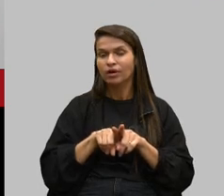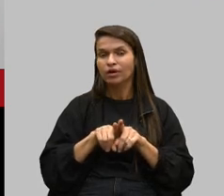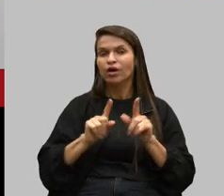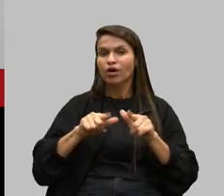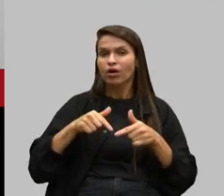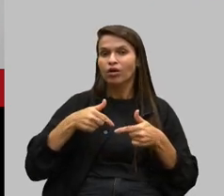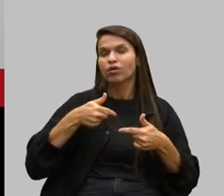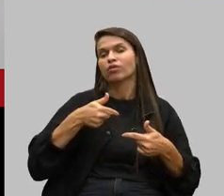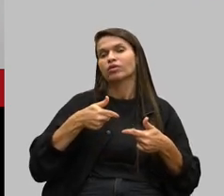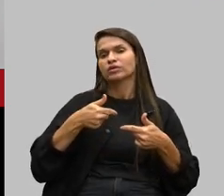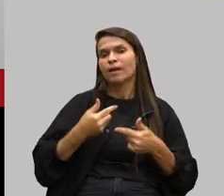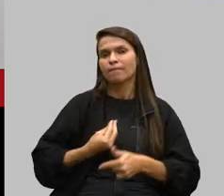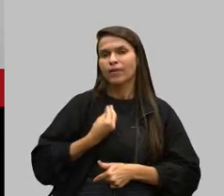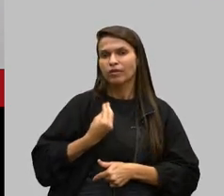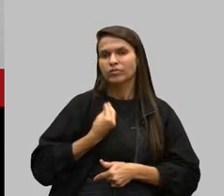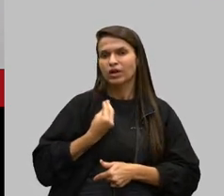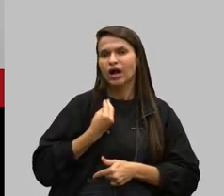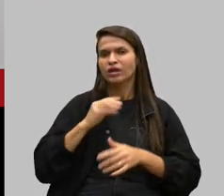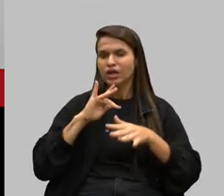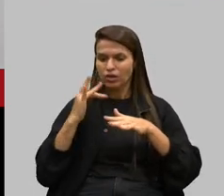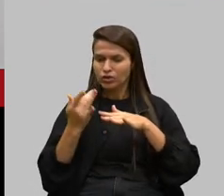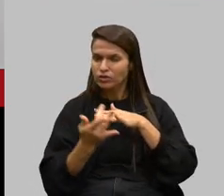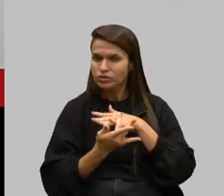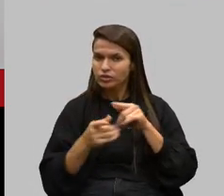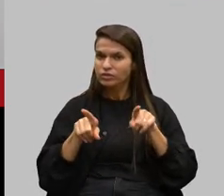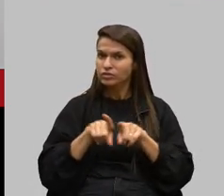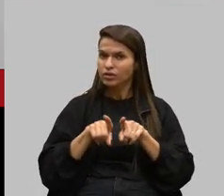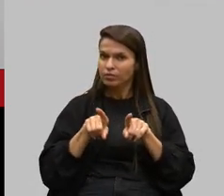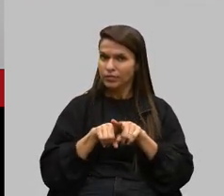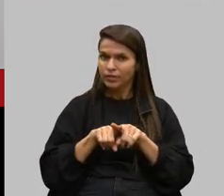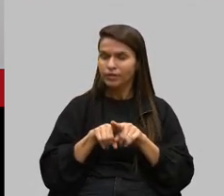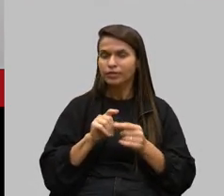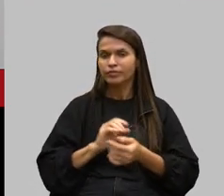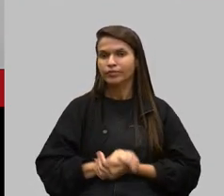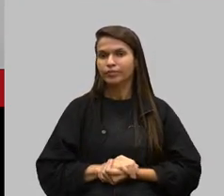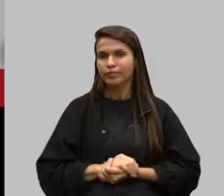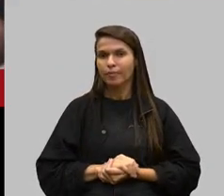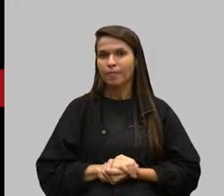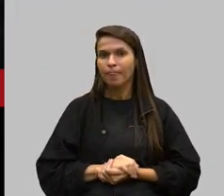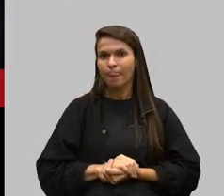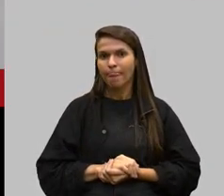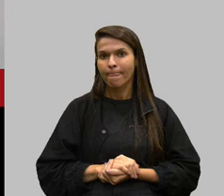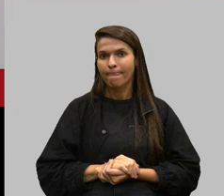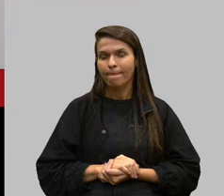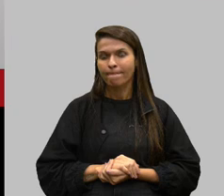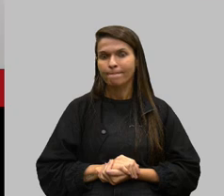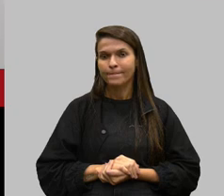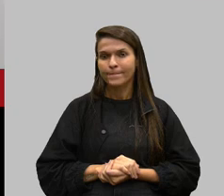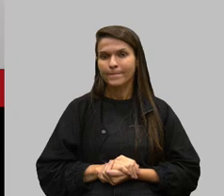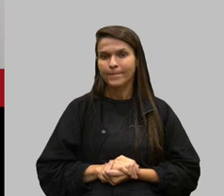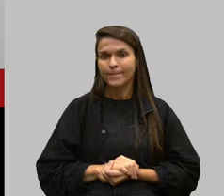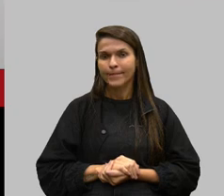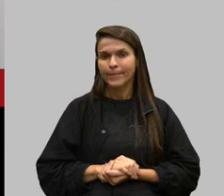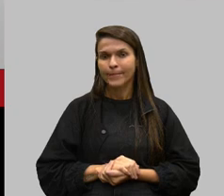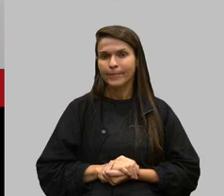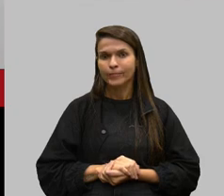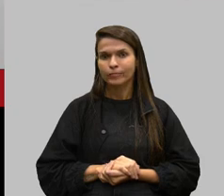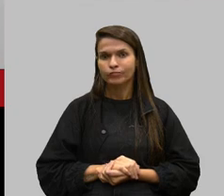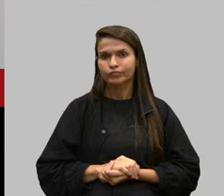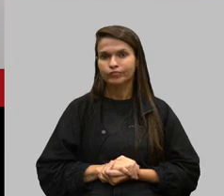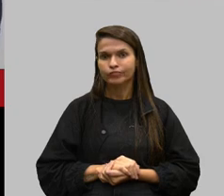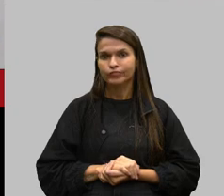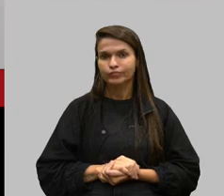e e a presença nas redes sociais então é um pouco isso bem